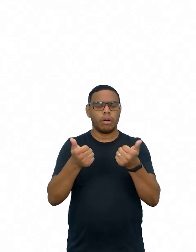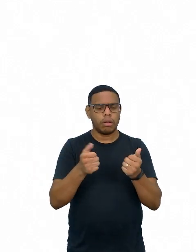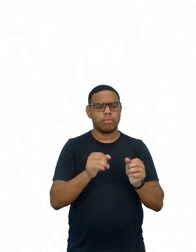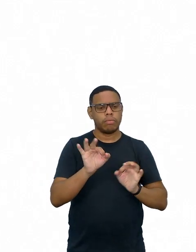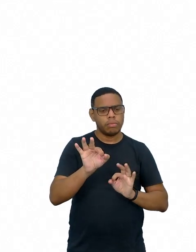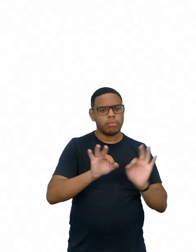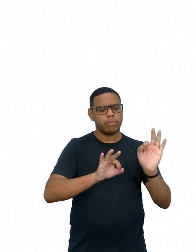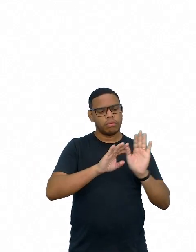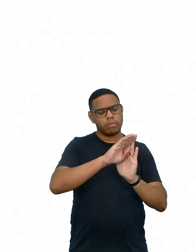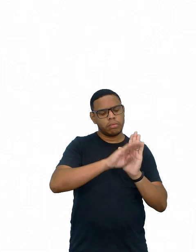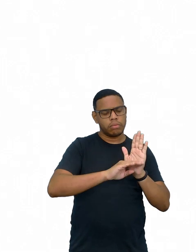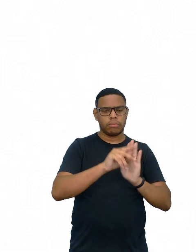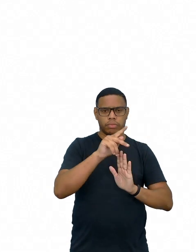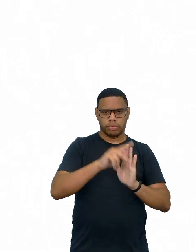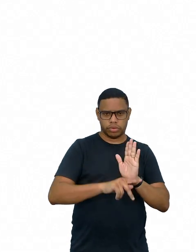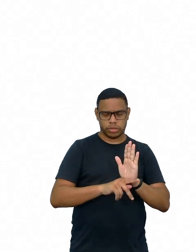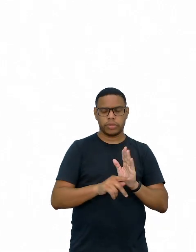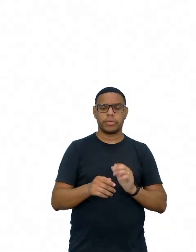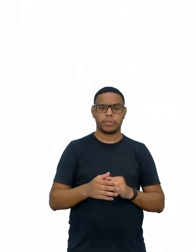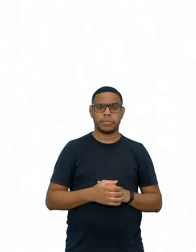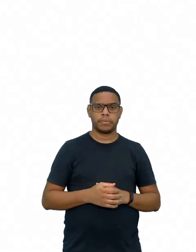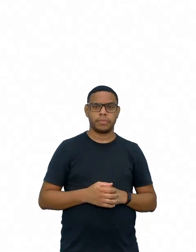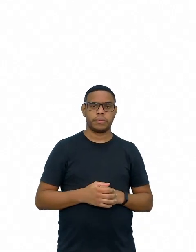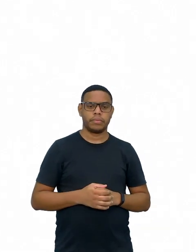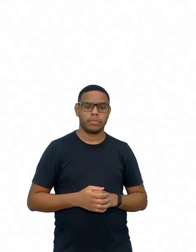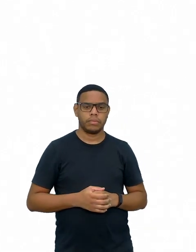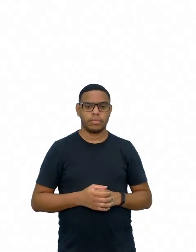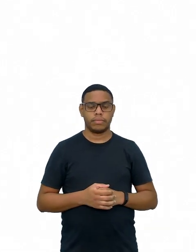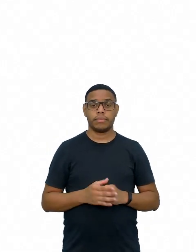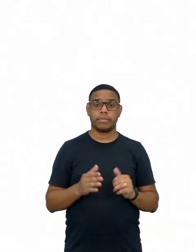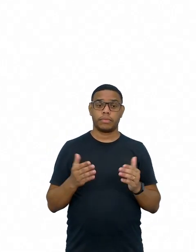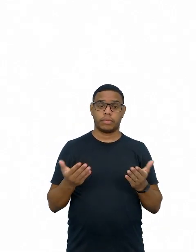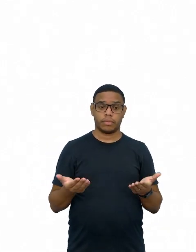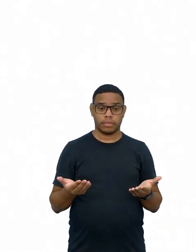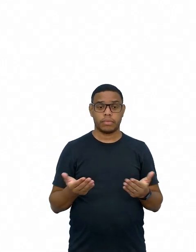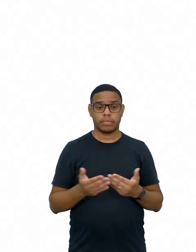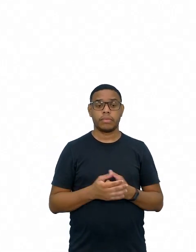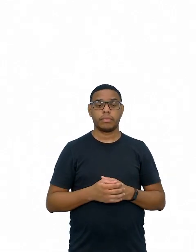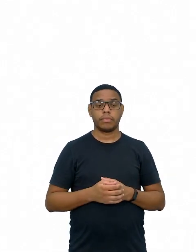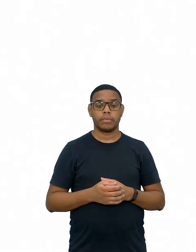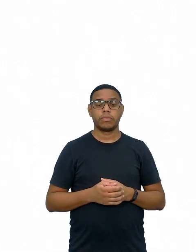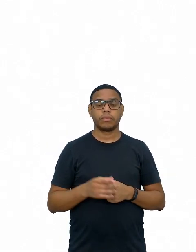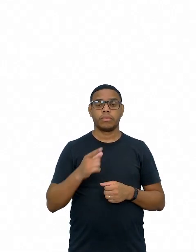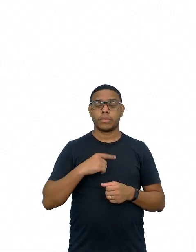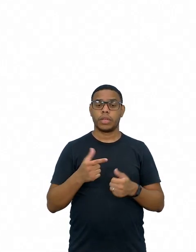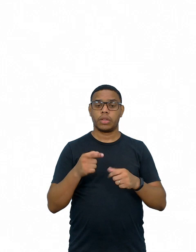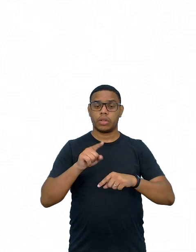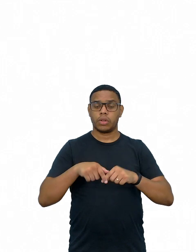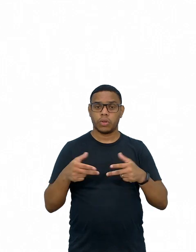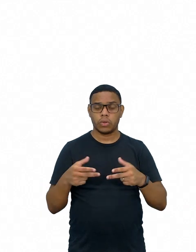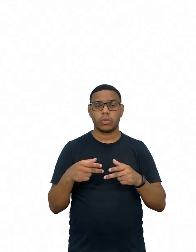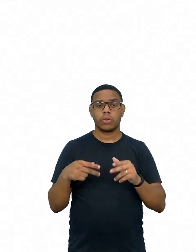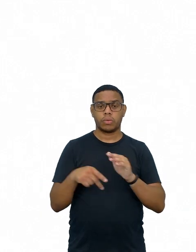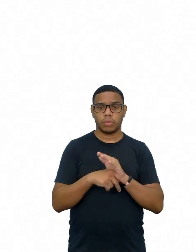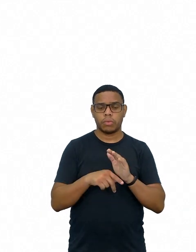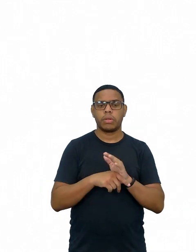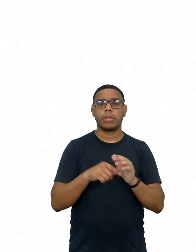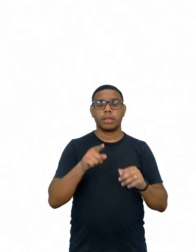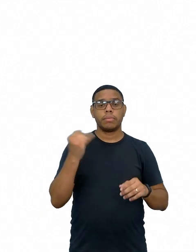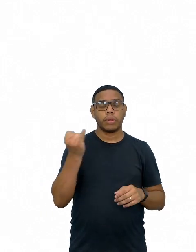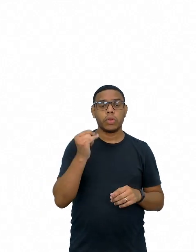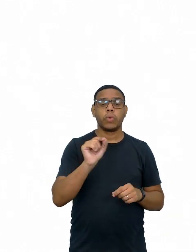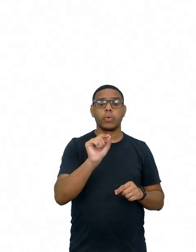desenhando o nosso projeto, né? Gente, atribuir recursos e produtos necessários.